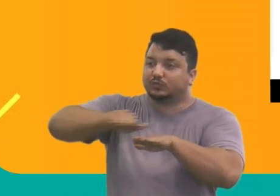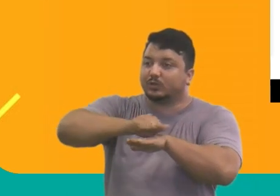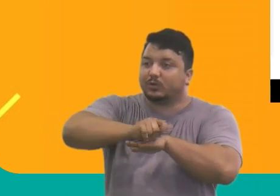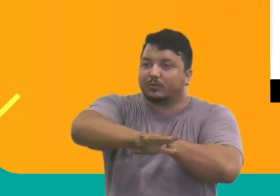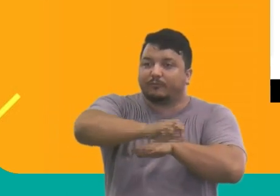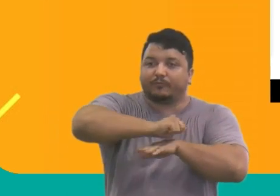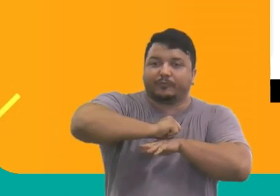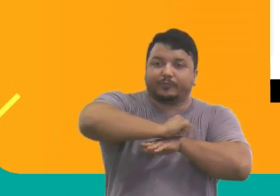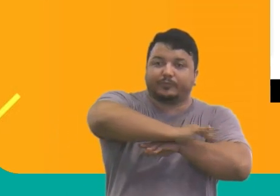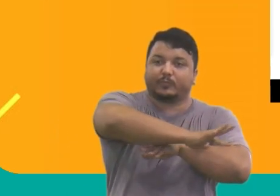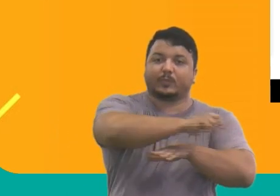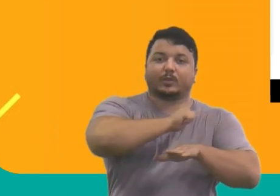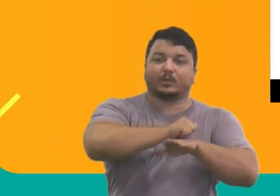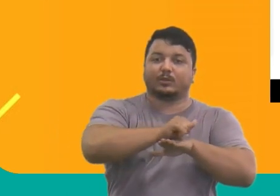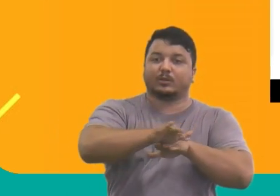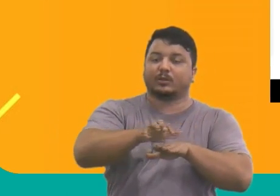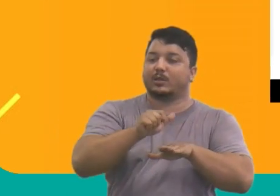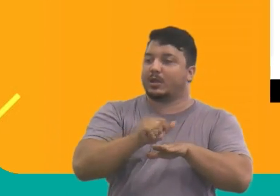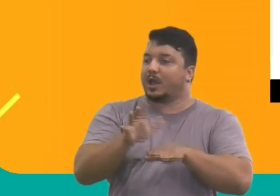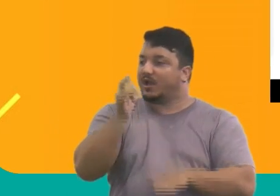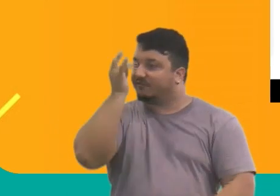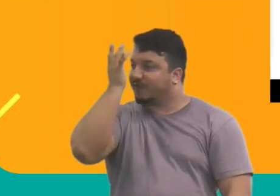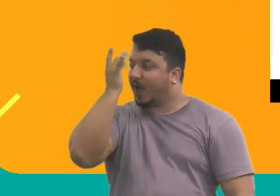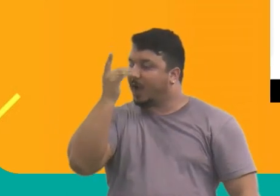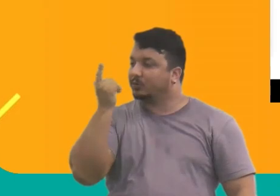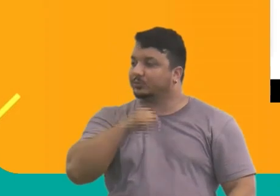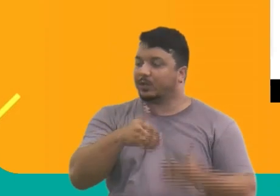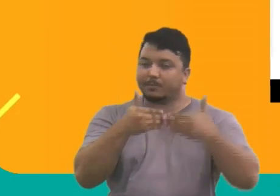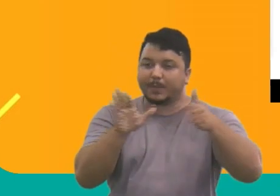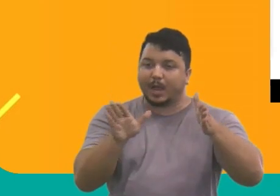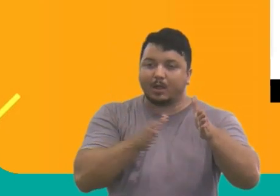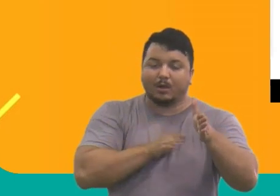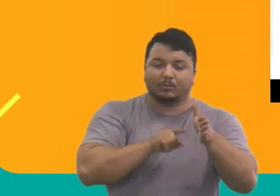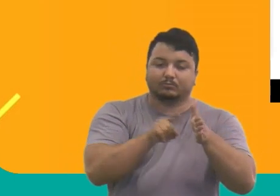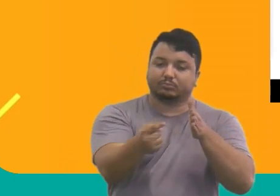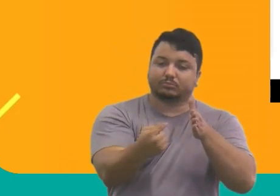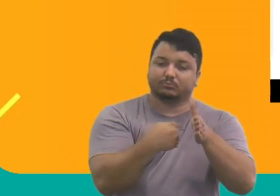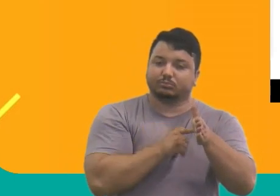processo de difusão facilitada. Facilitada por quê?